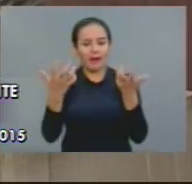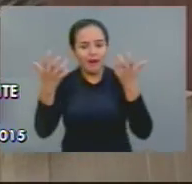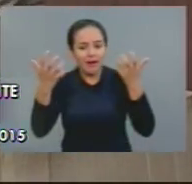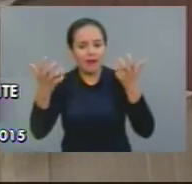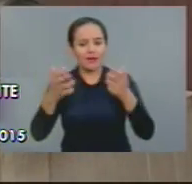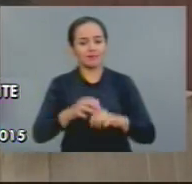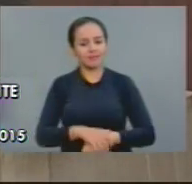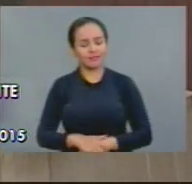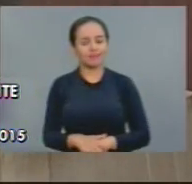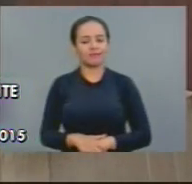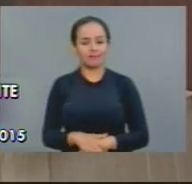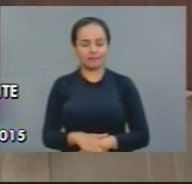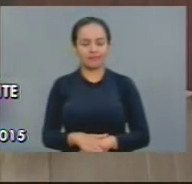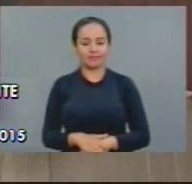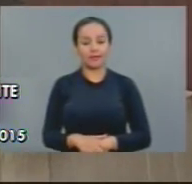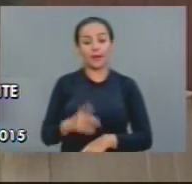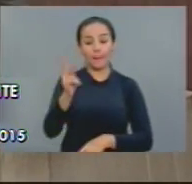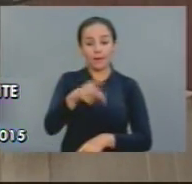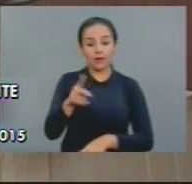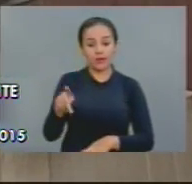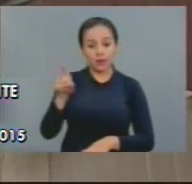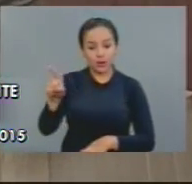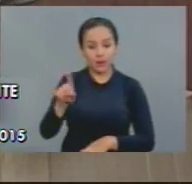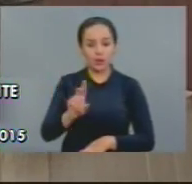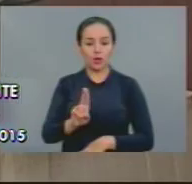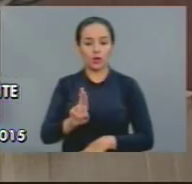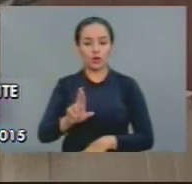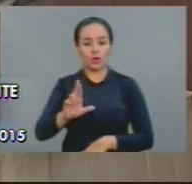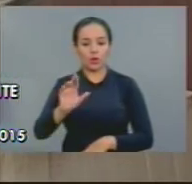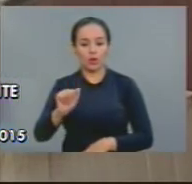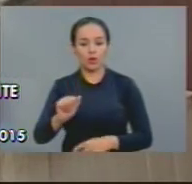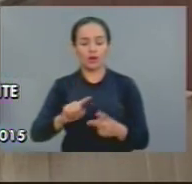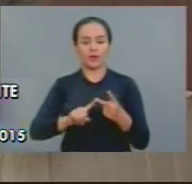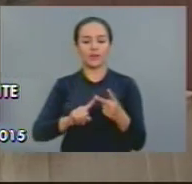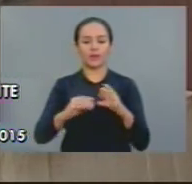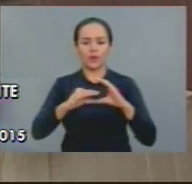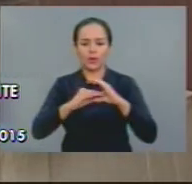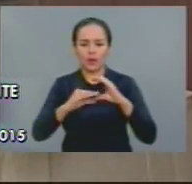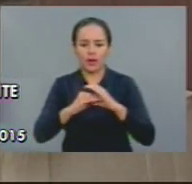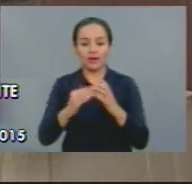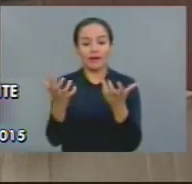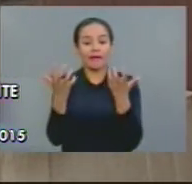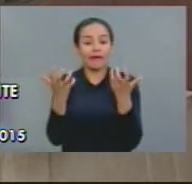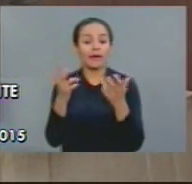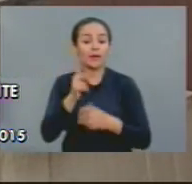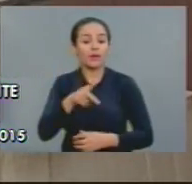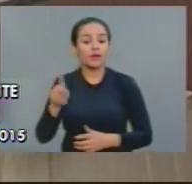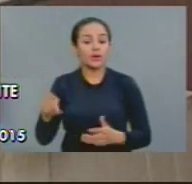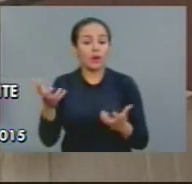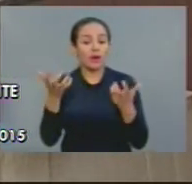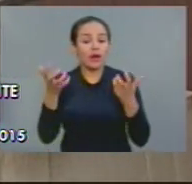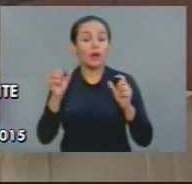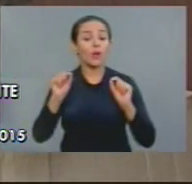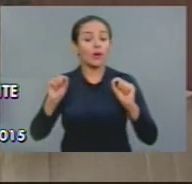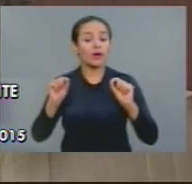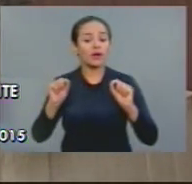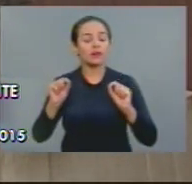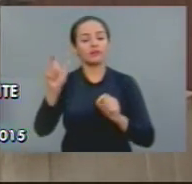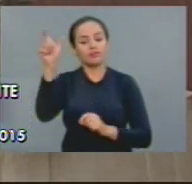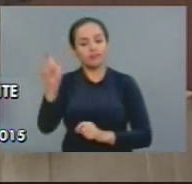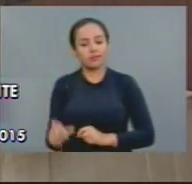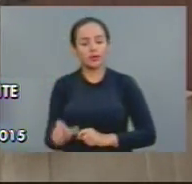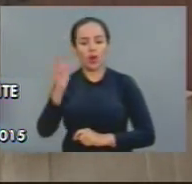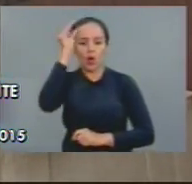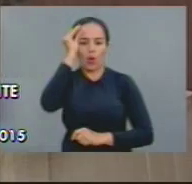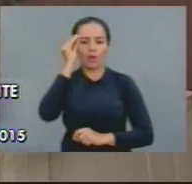Deputados, o que os professores da URCA, da UEVA, da UES querem é que o governador cumpra a palavra.